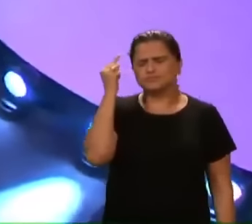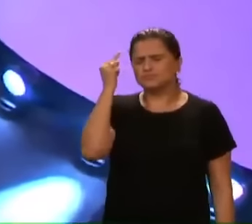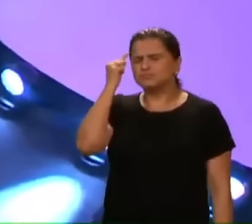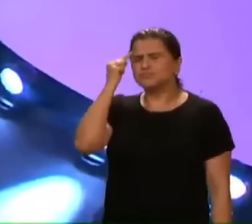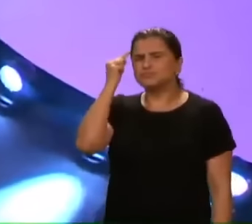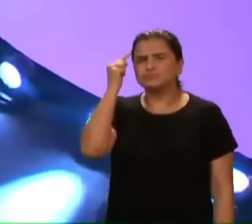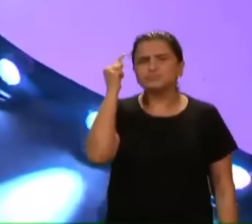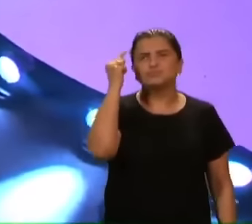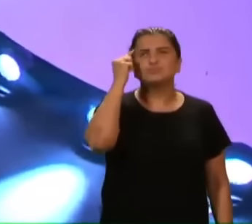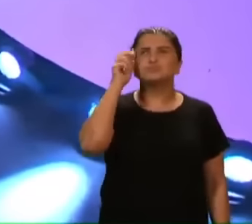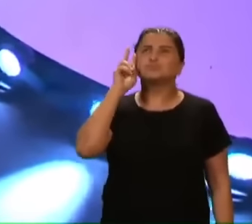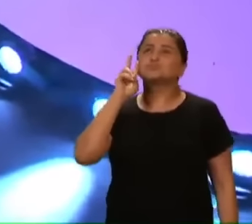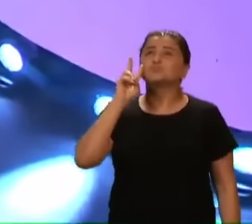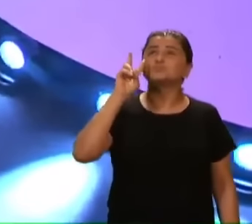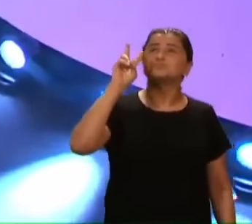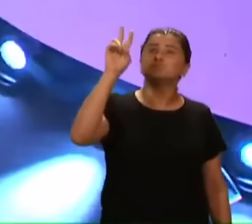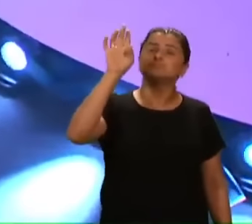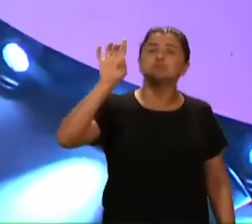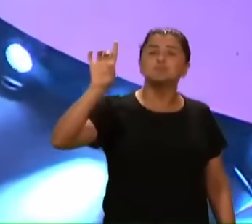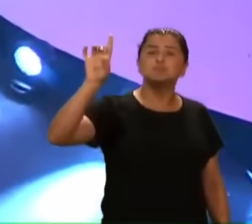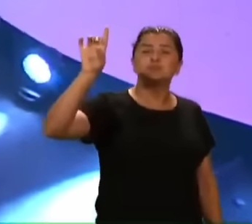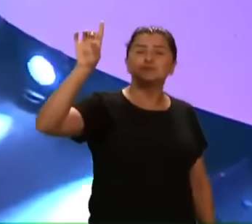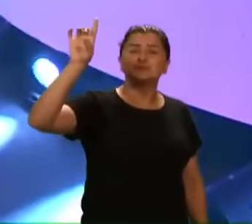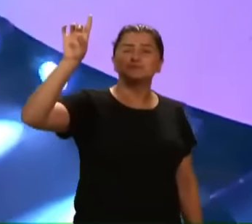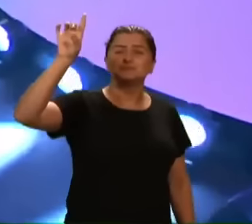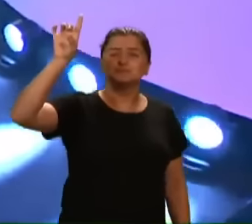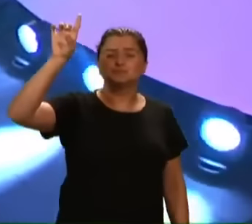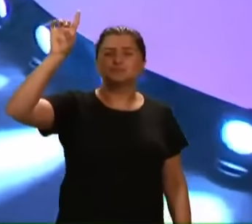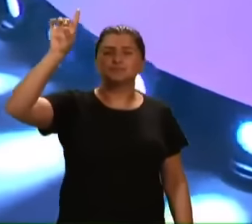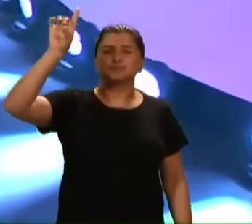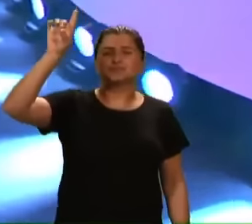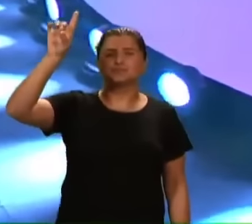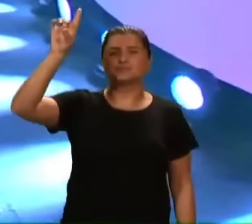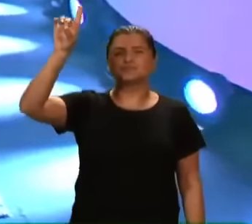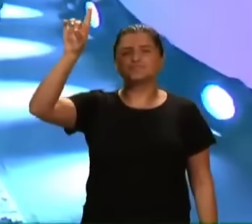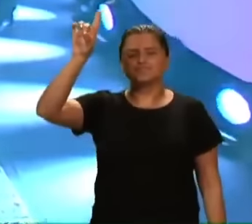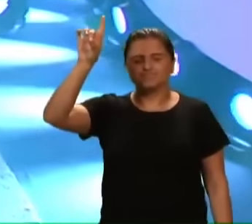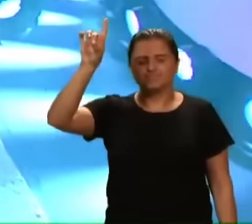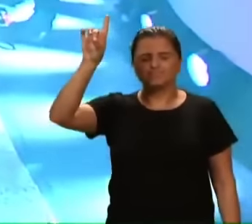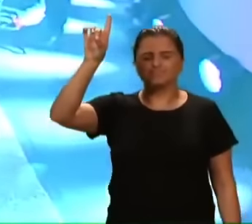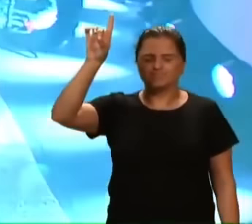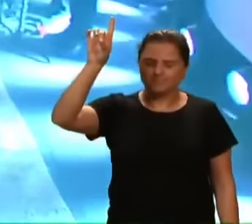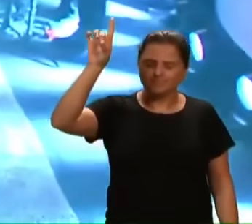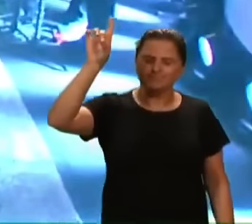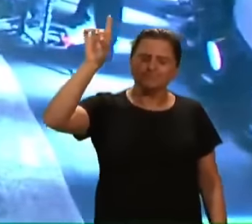nas alturas. E pela fé toque